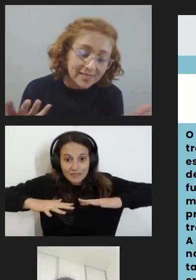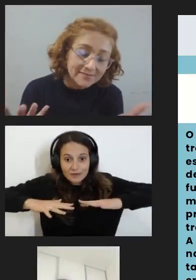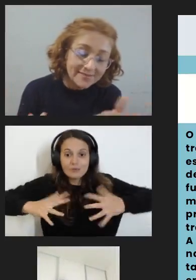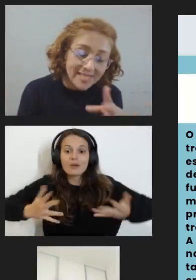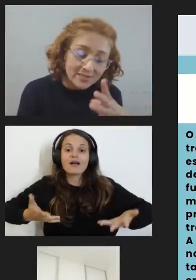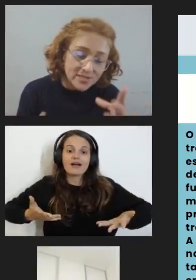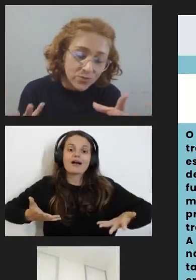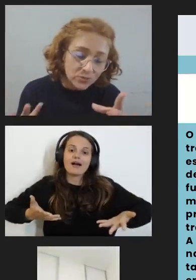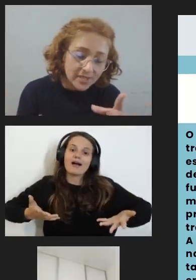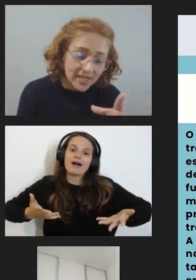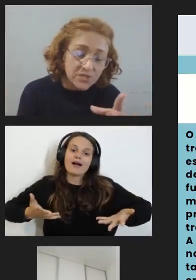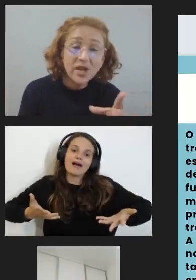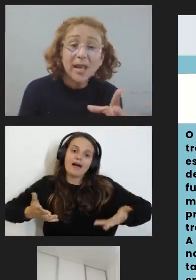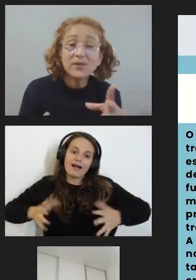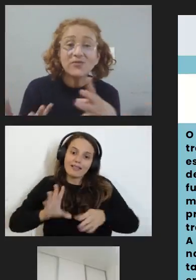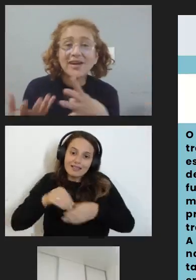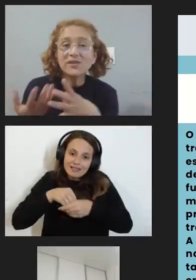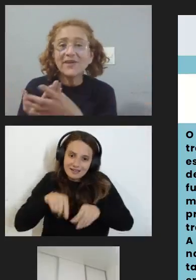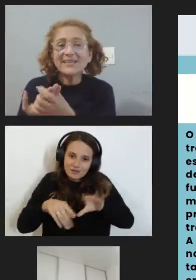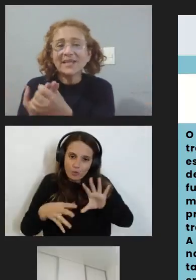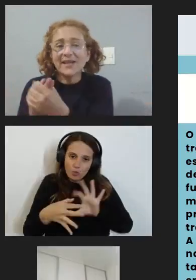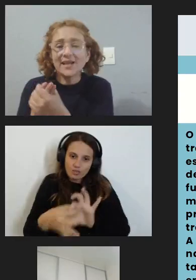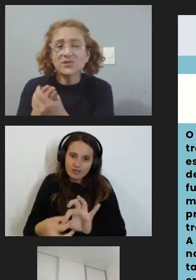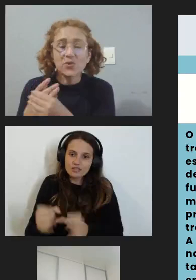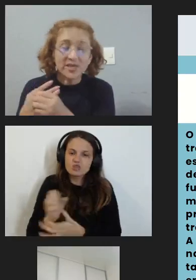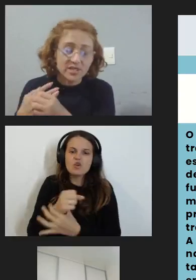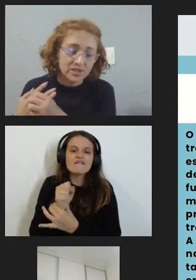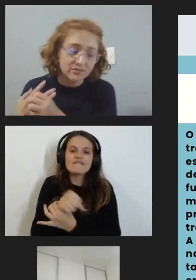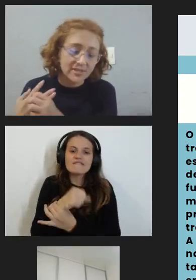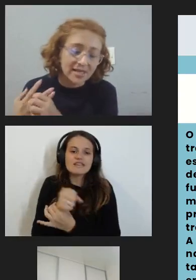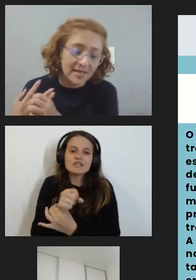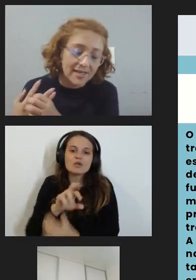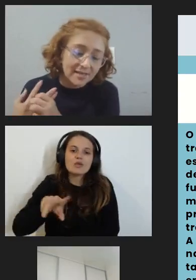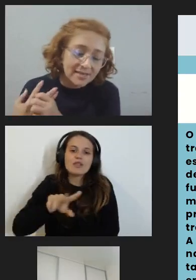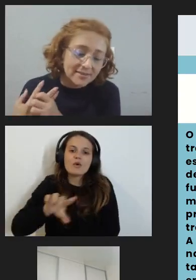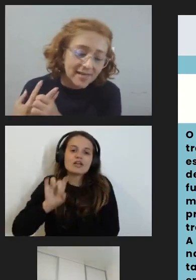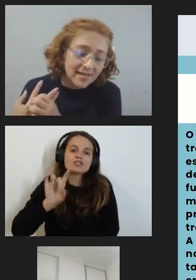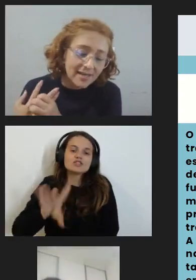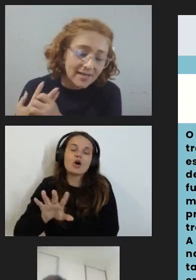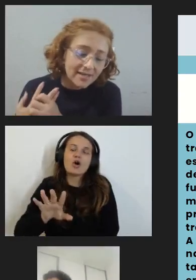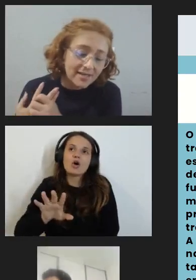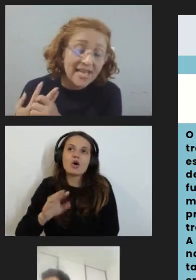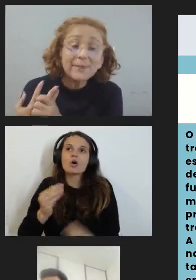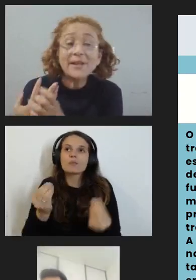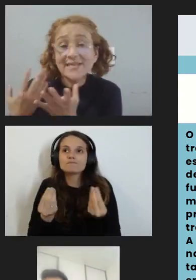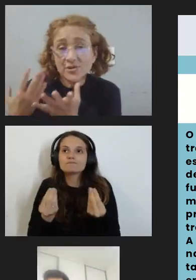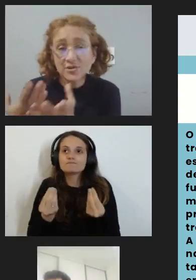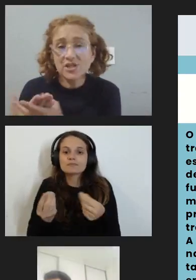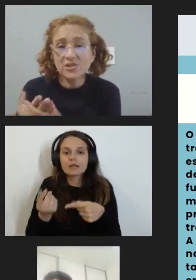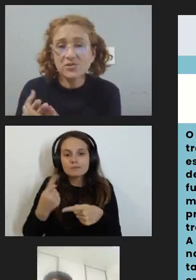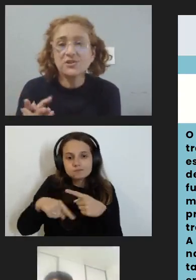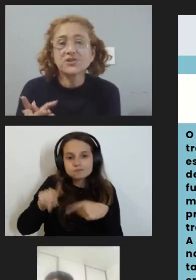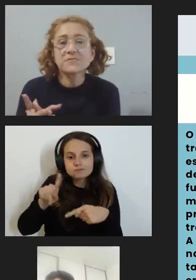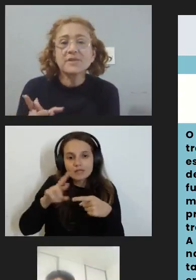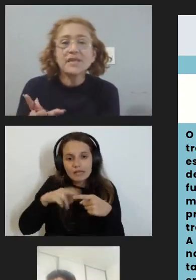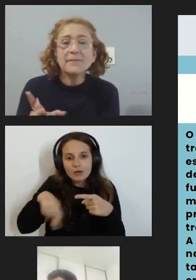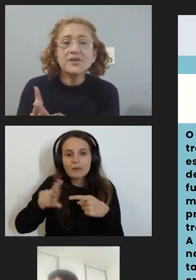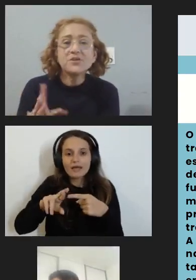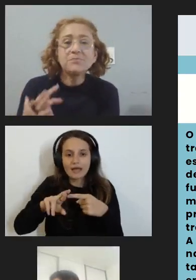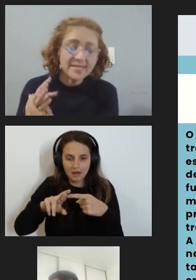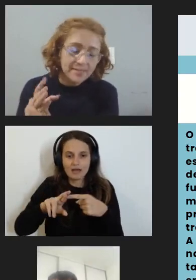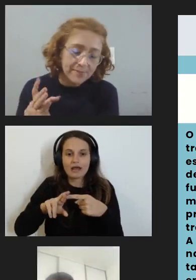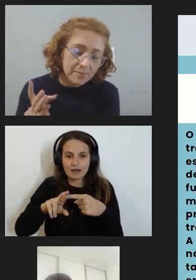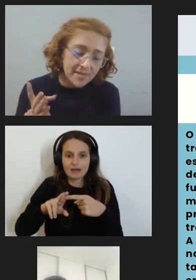Ela dentro desse contexto, ela não vai trabalhar só a questão da reabilitação das lesões,